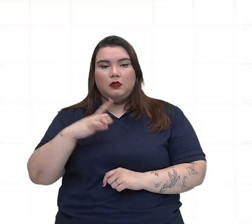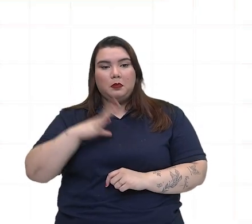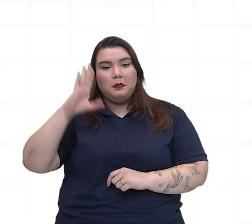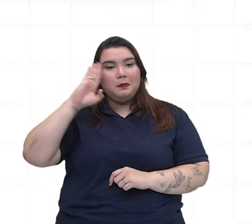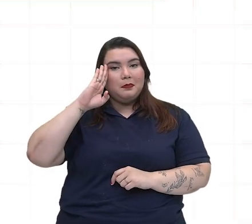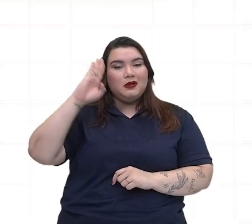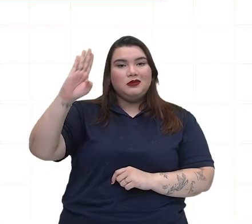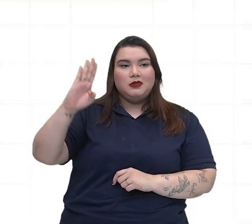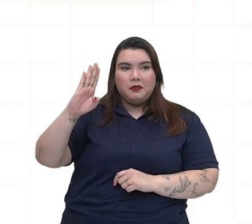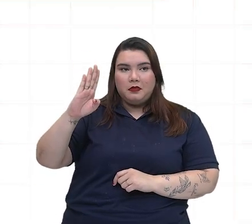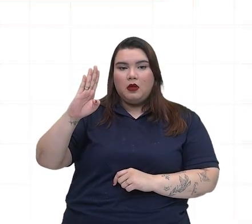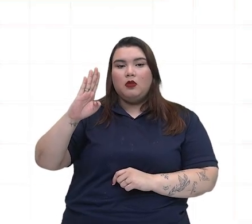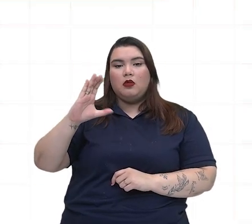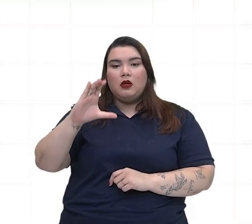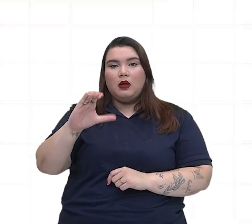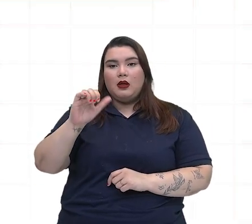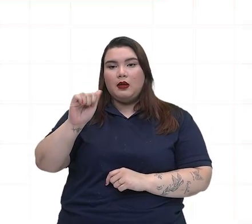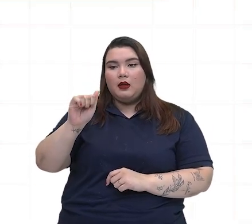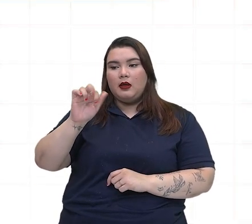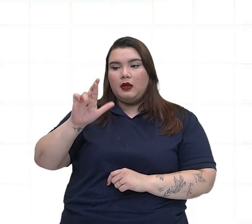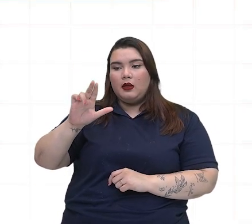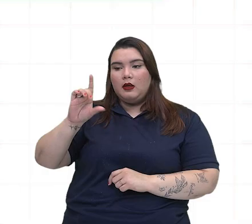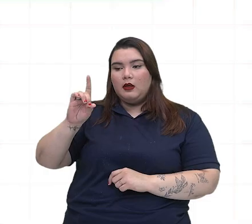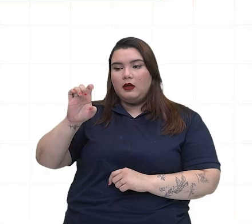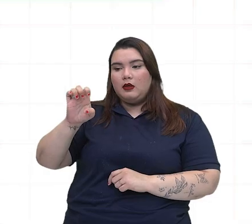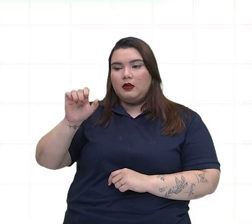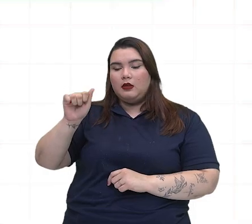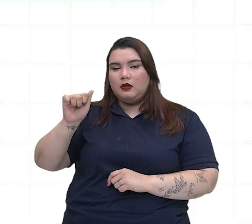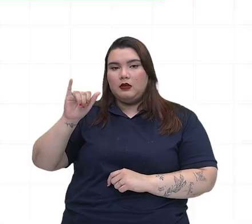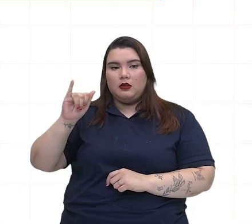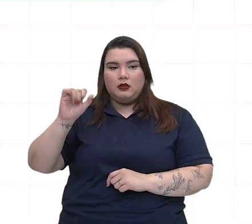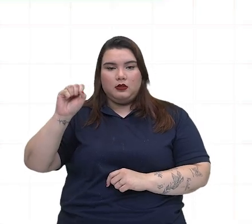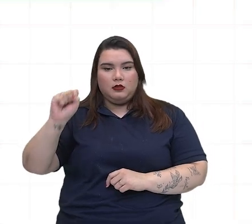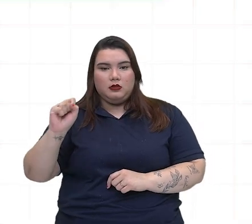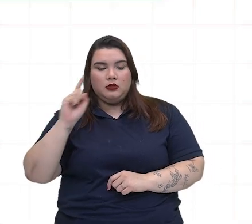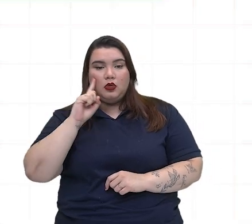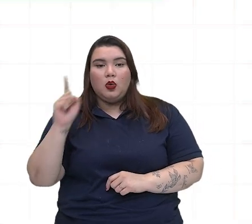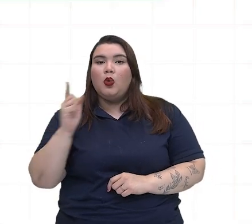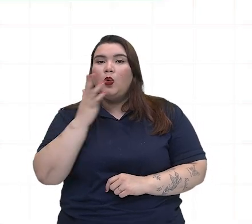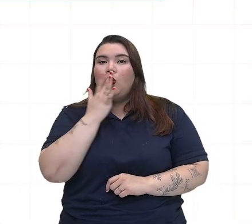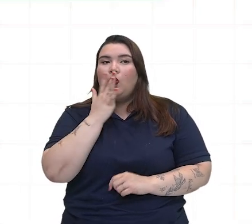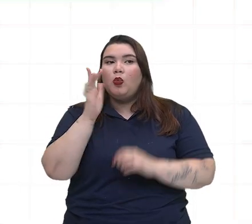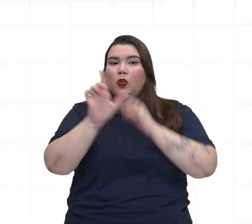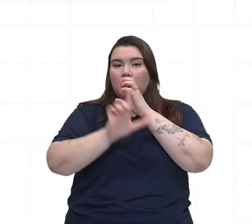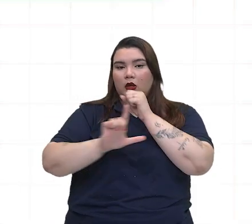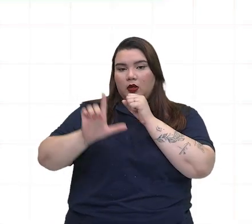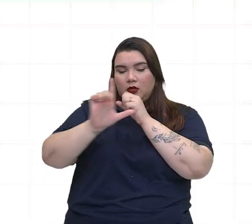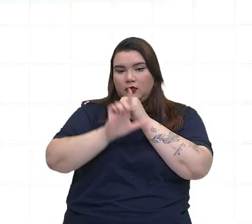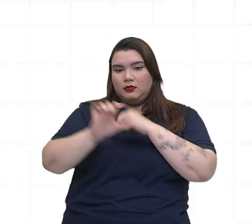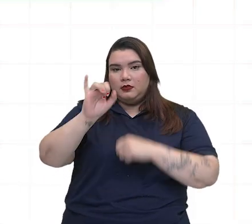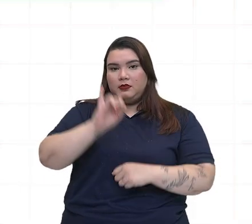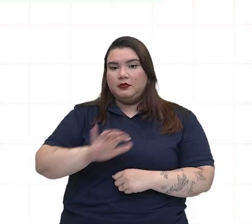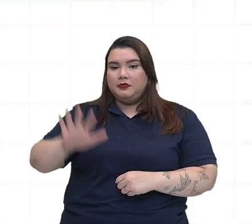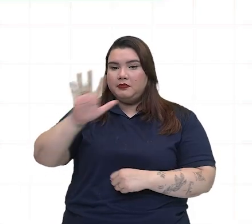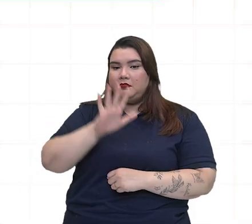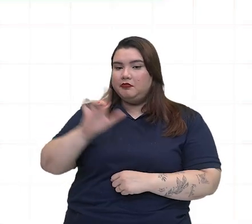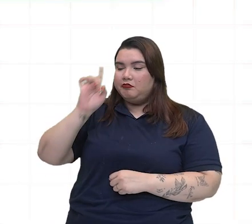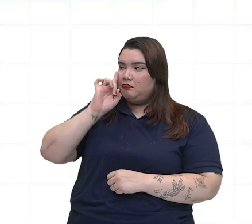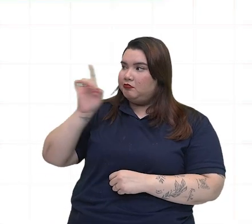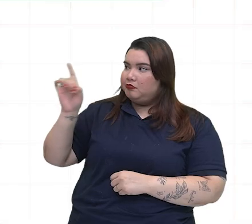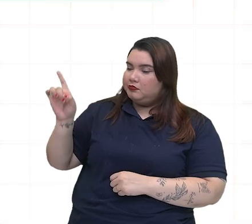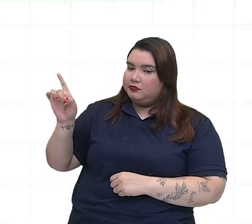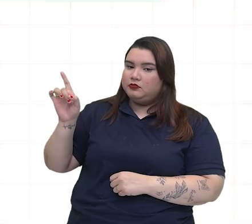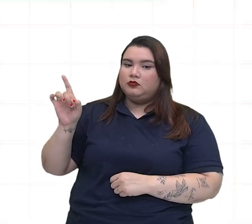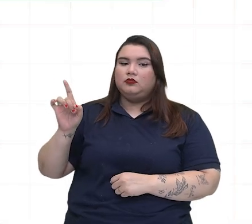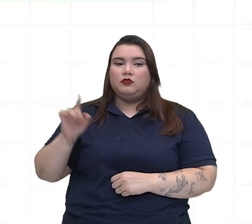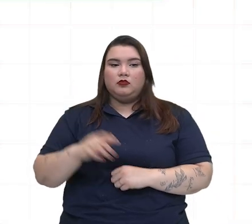pontos de orientação os pontos cardeais, que estão aqui na cor laranja na nossa figura. Os